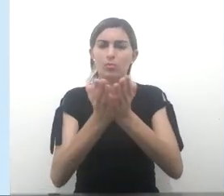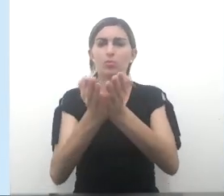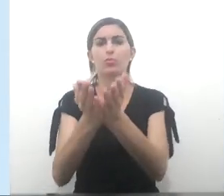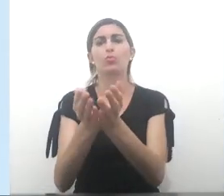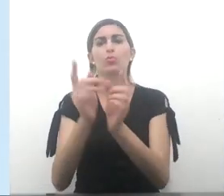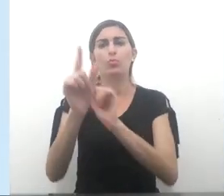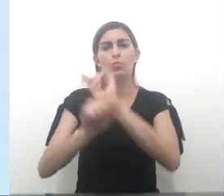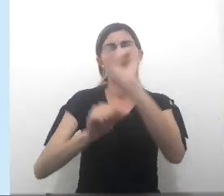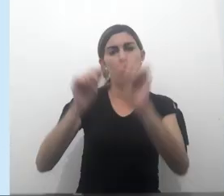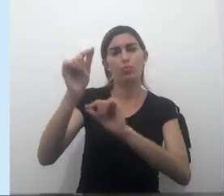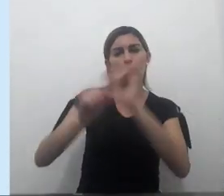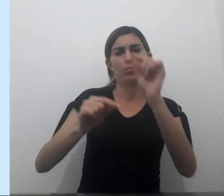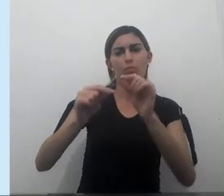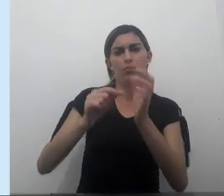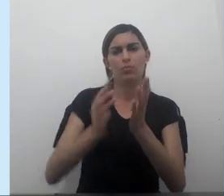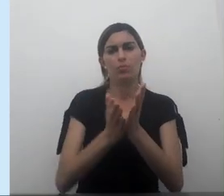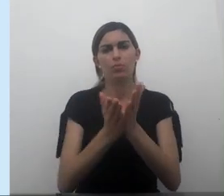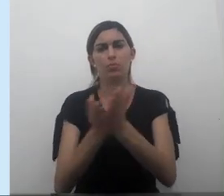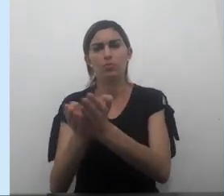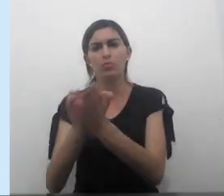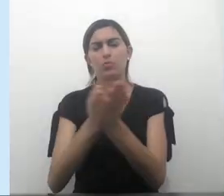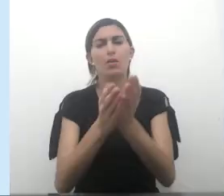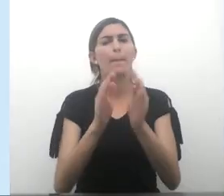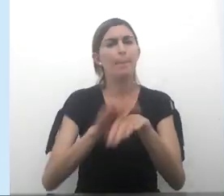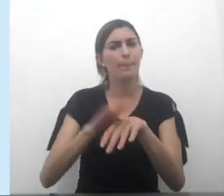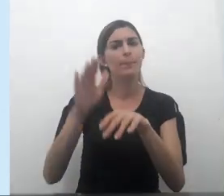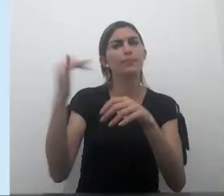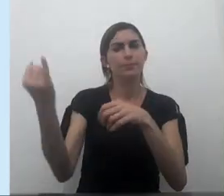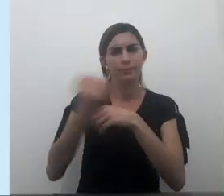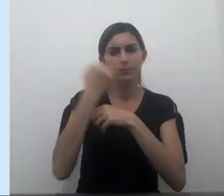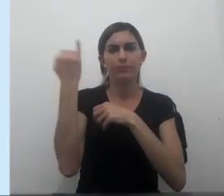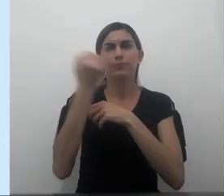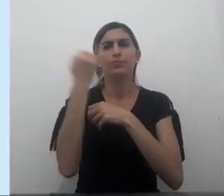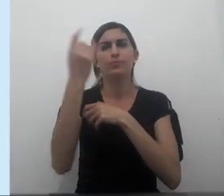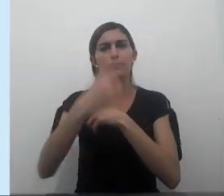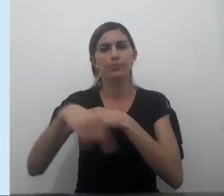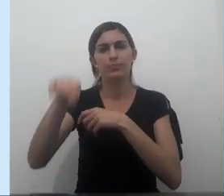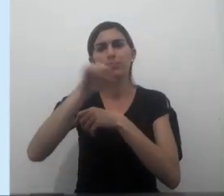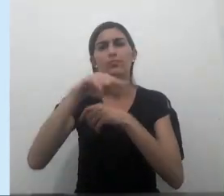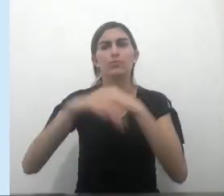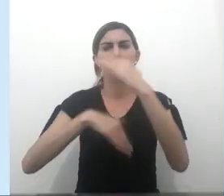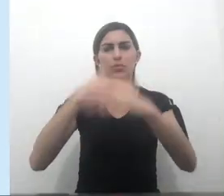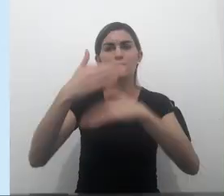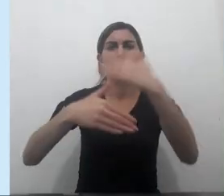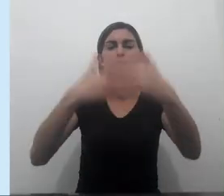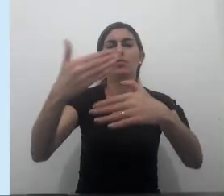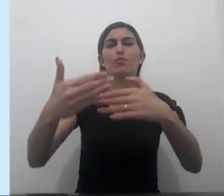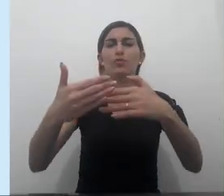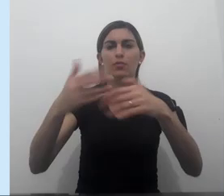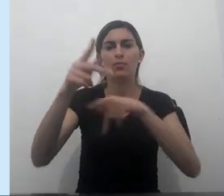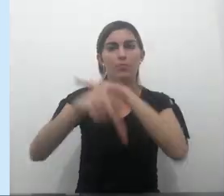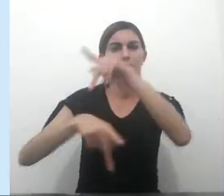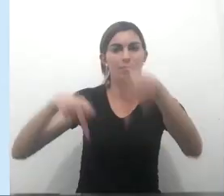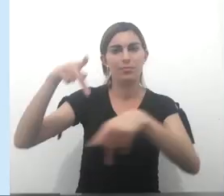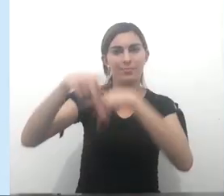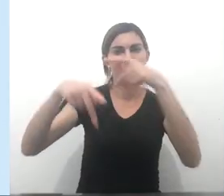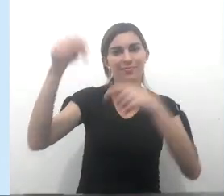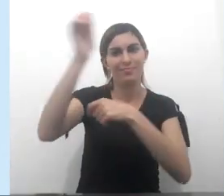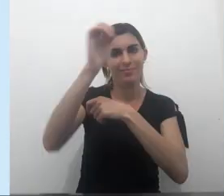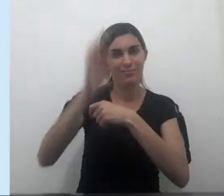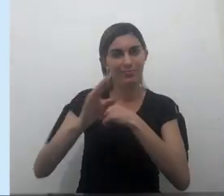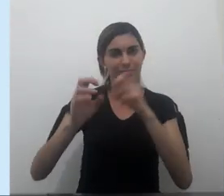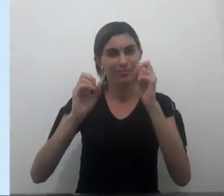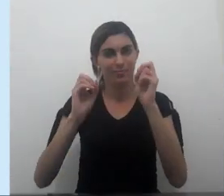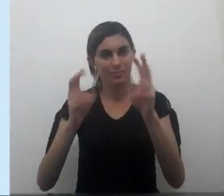aquaviário que as redes de transporte elas são bastante importantes para desenvolver a população